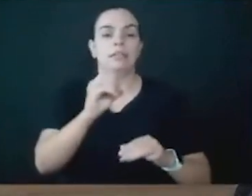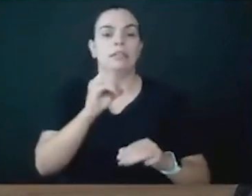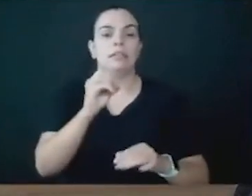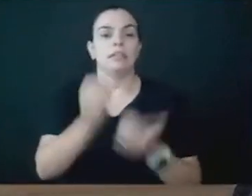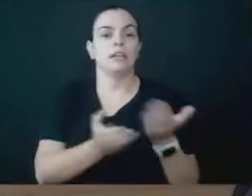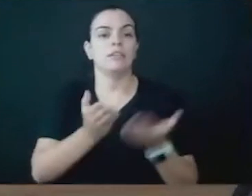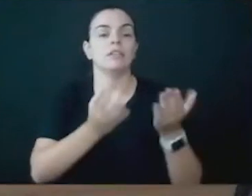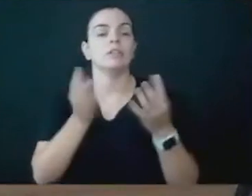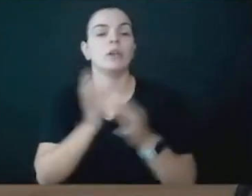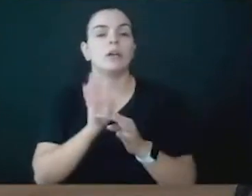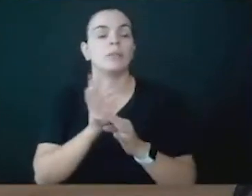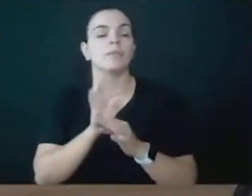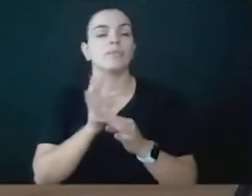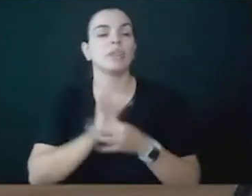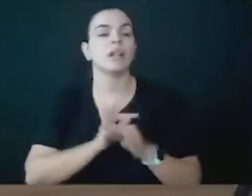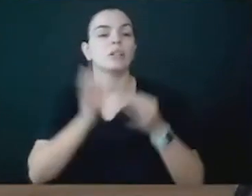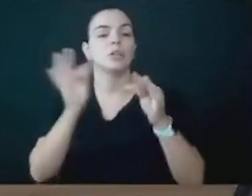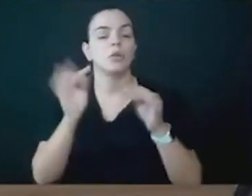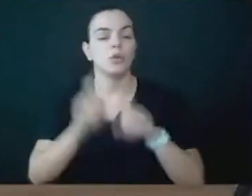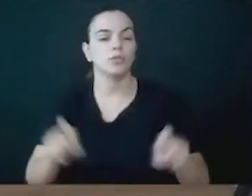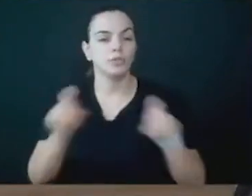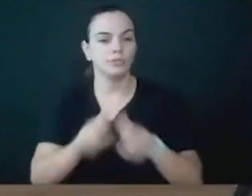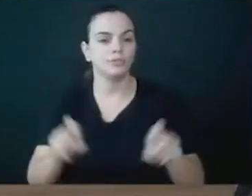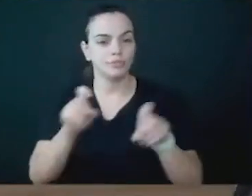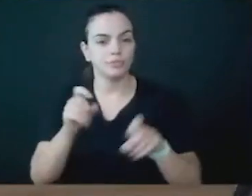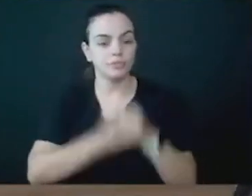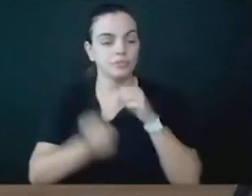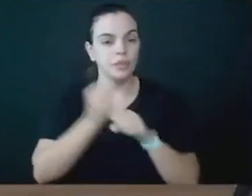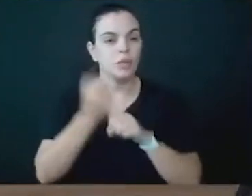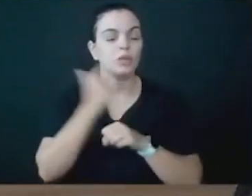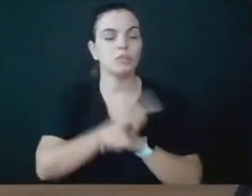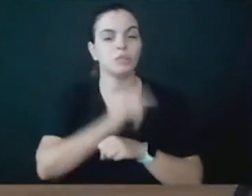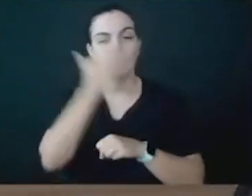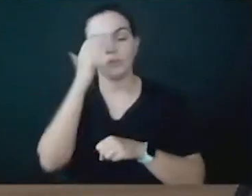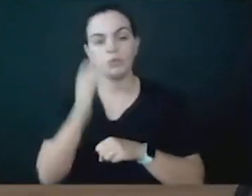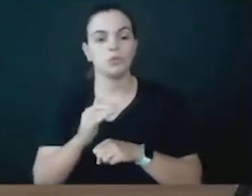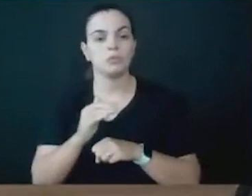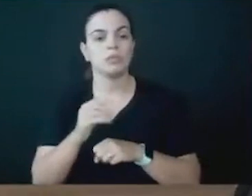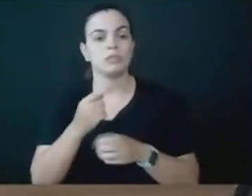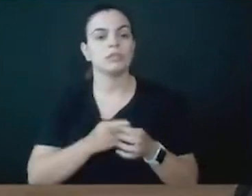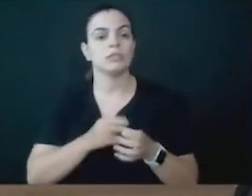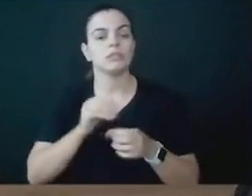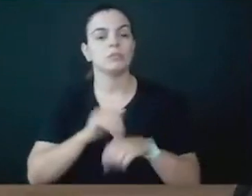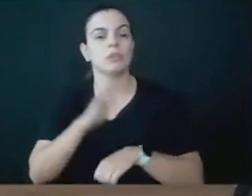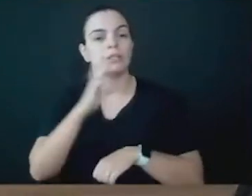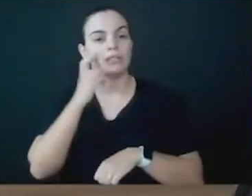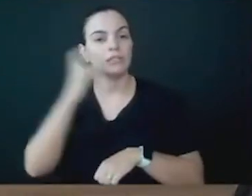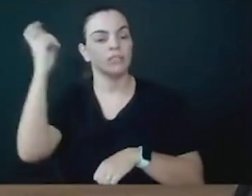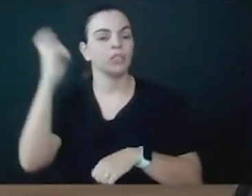passado Curitiba ganhando como a cidade mais inteligente do mundo. Diz que 8 já foram entregues e faltam 2. Né? Eu não